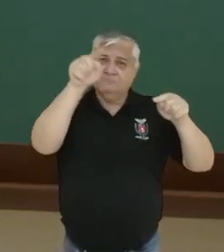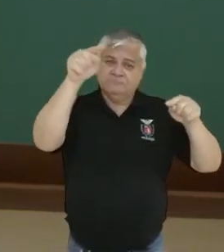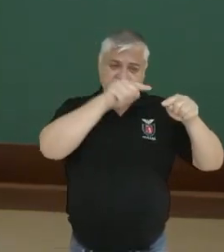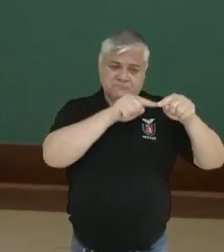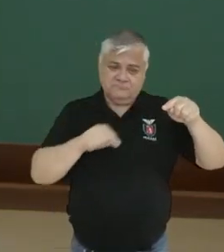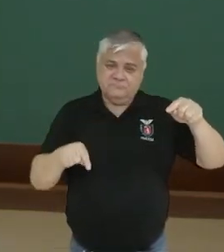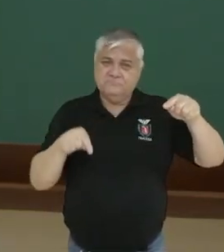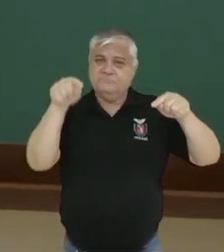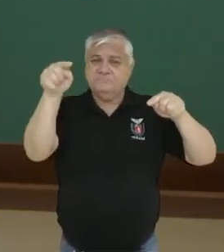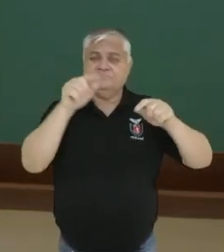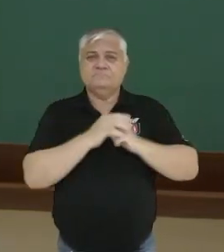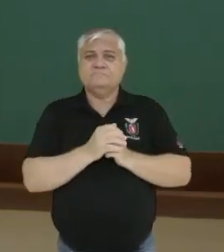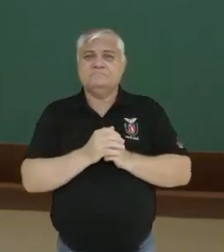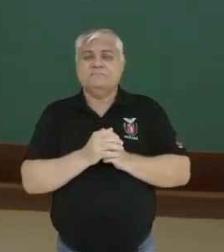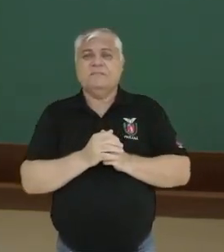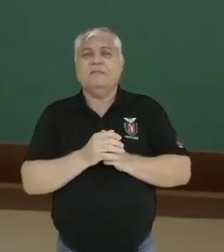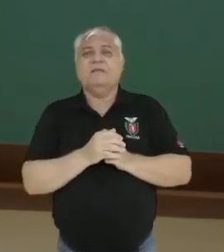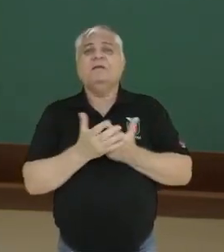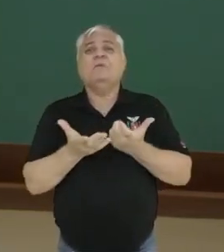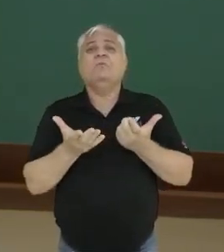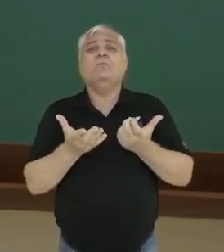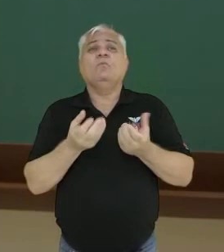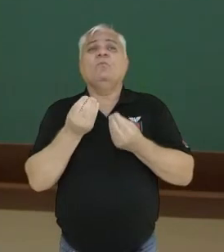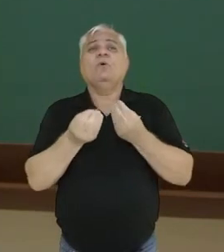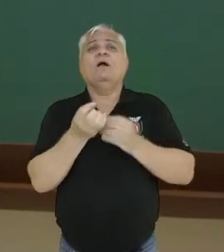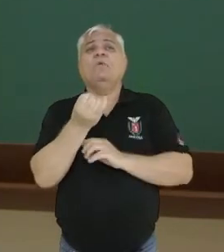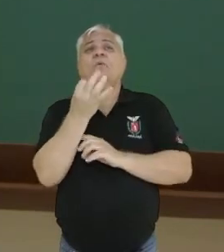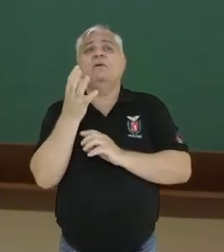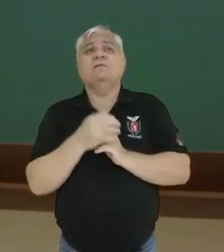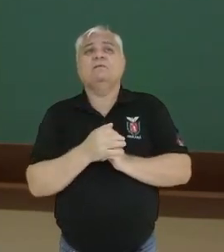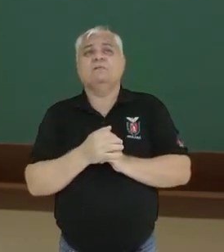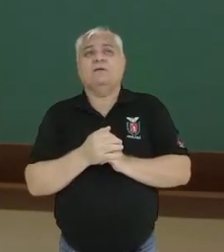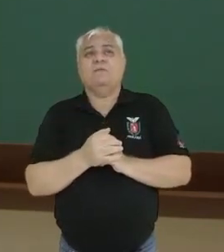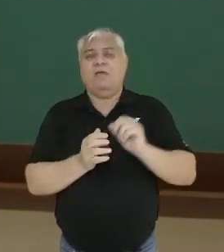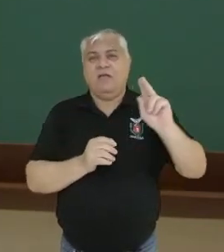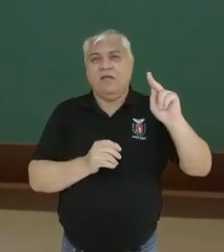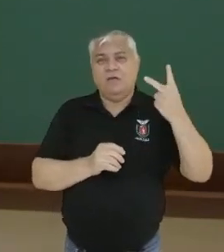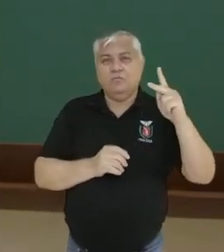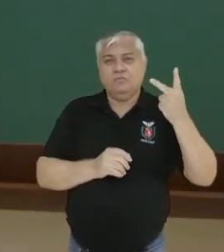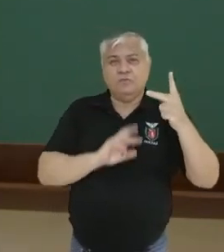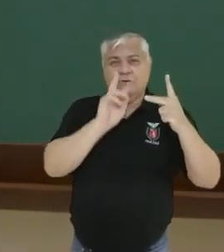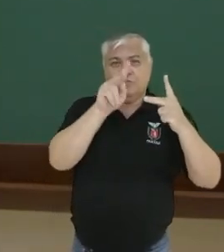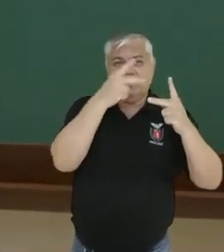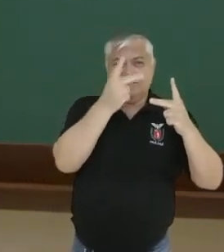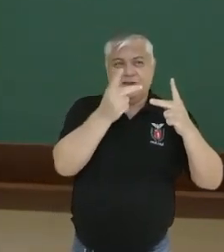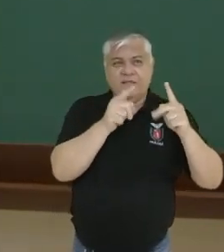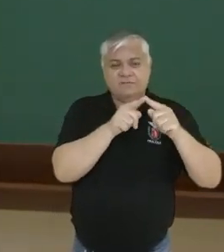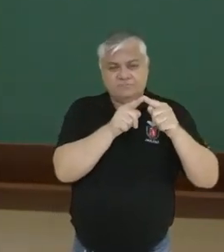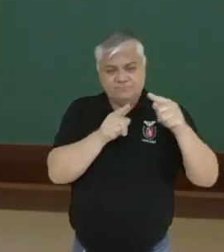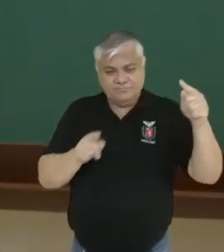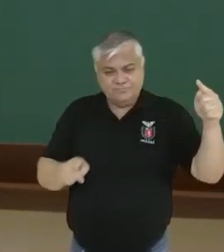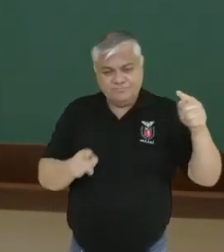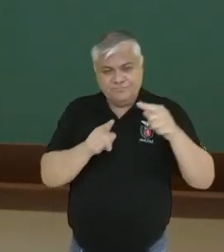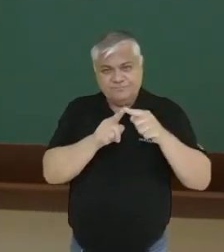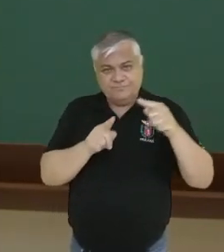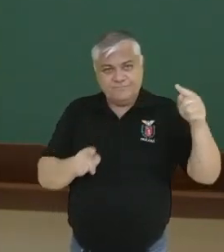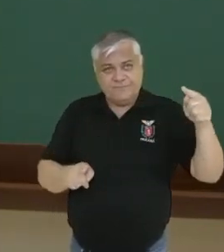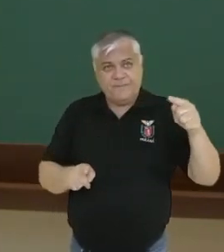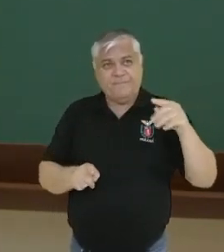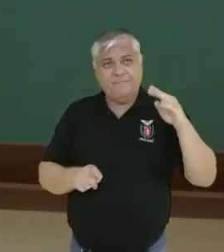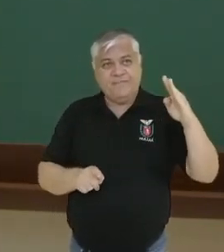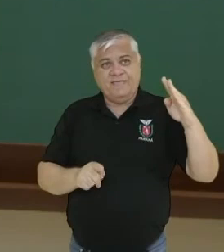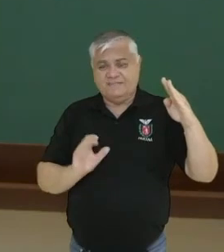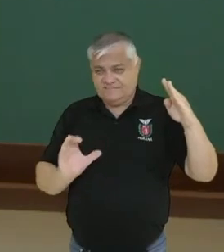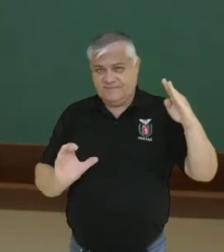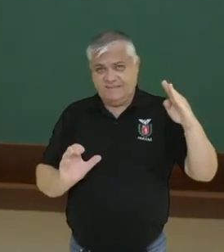base outra altura. Preciso desses catetos então, né? Então olha aqui, ó. Esse B é a hipotenusa desse triângulo aqui embaixo, ó, tá vendo?